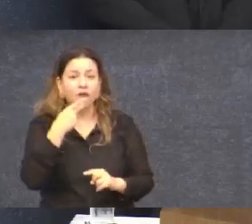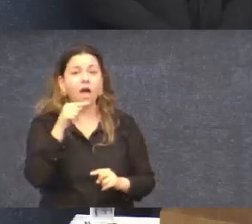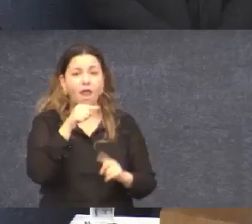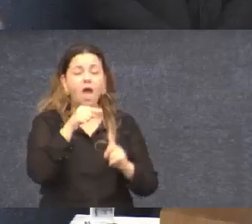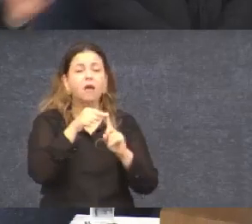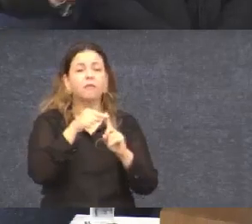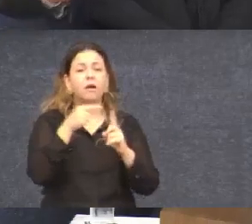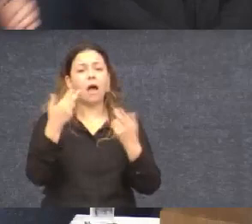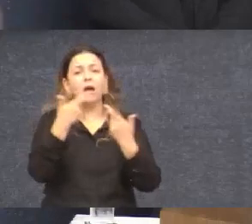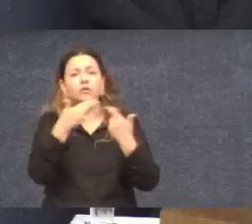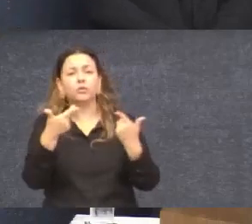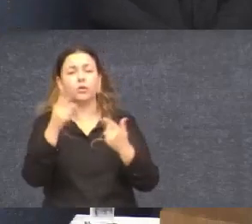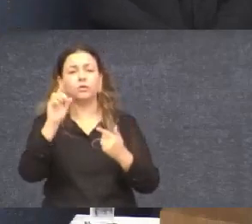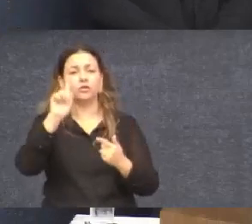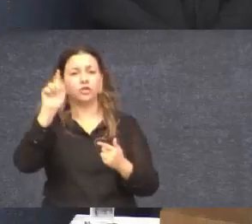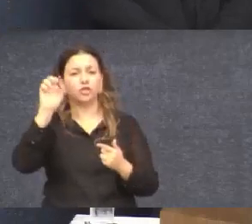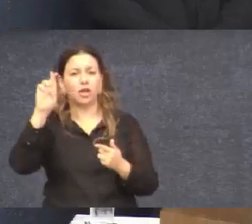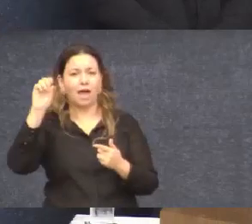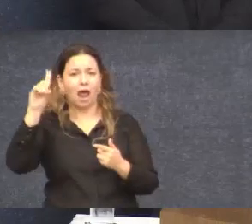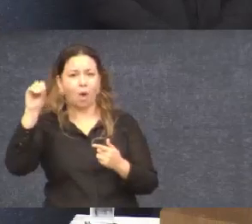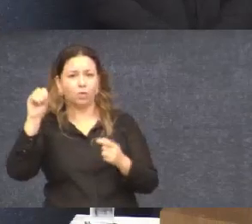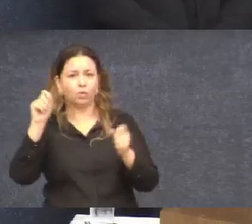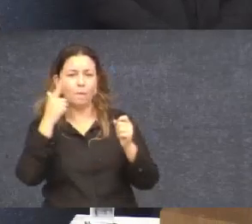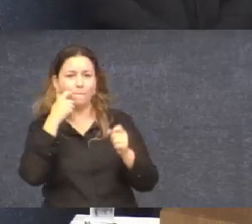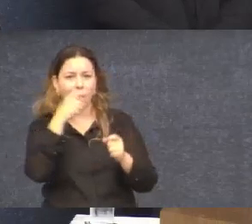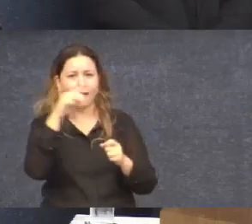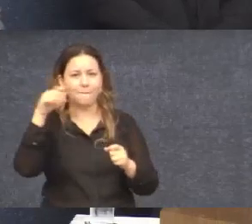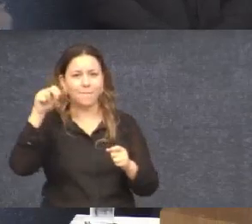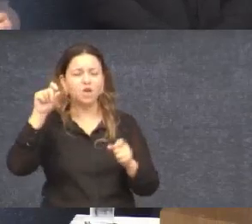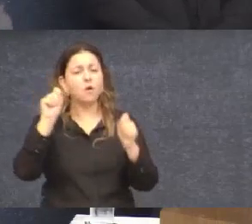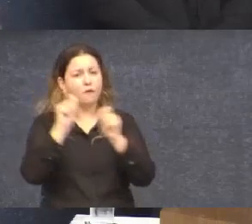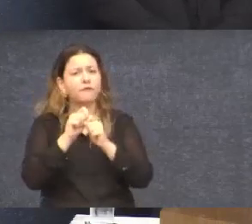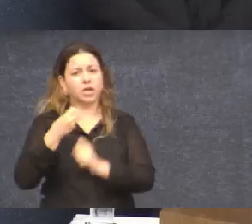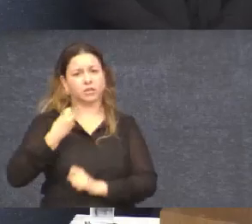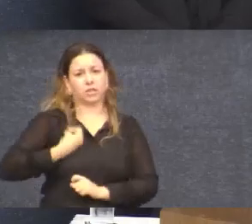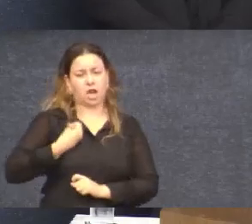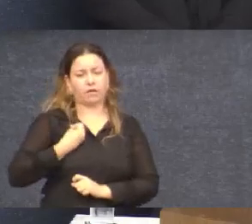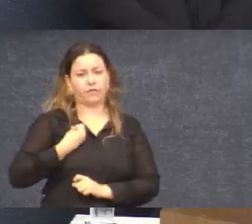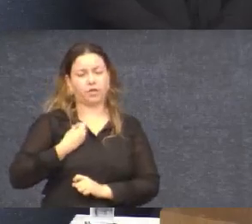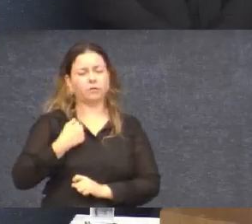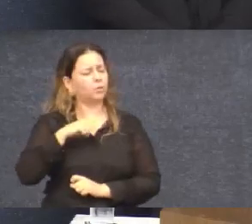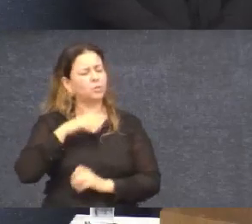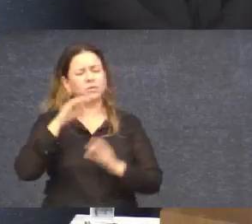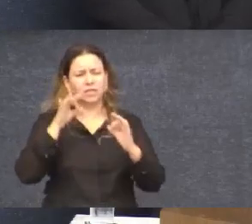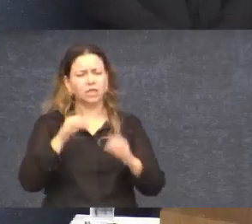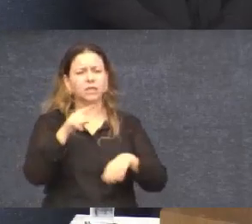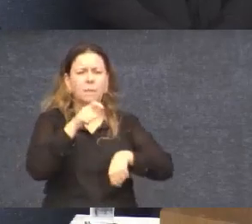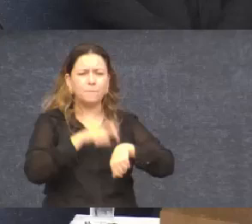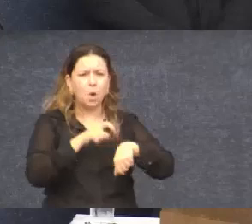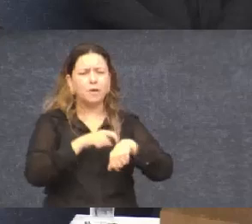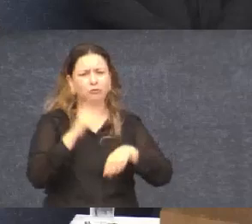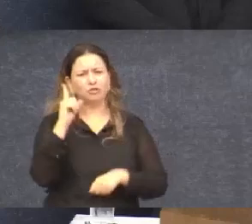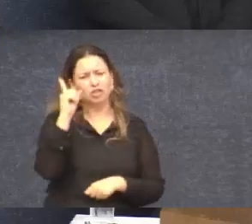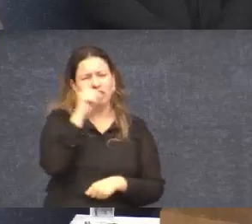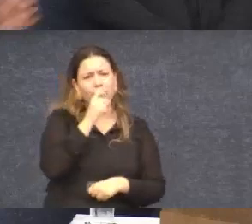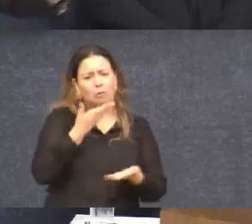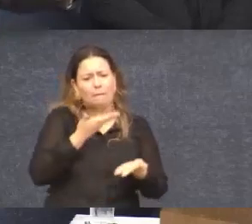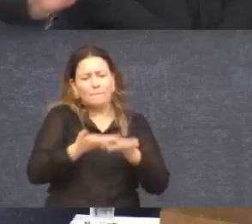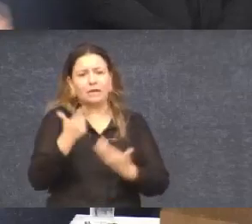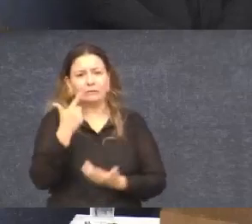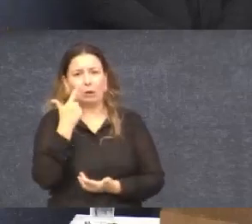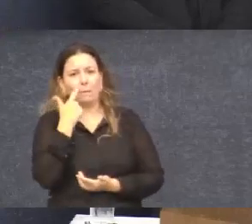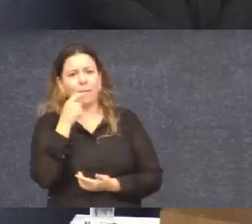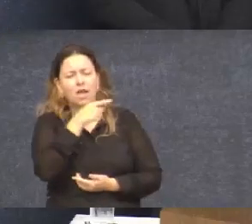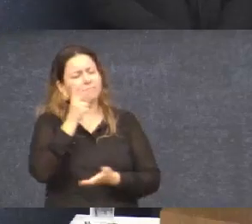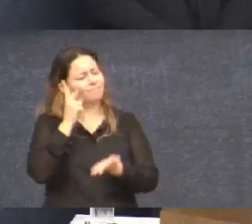em vida. E eu tenho certeza que o Maninho, nesse momento difícil, que é a perda de um pai, mas ele vai continuar de